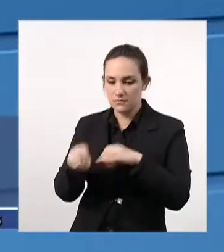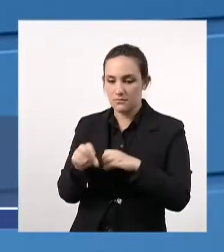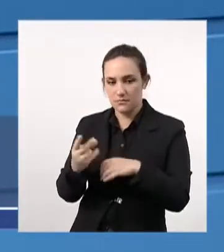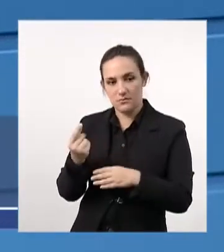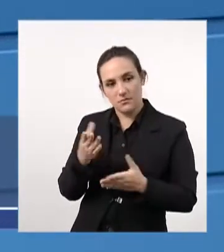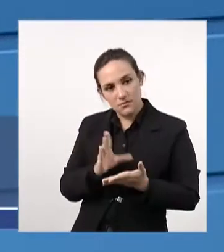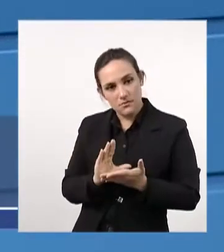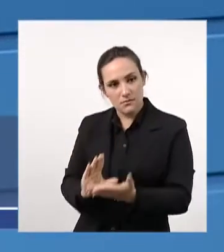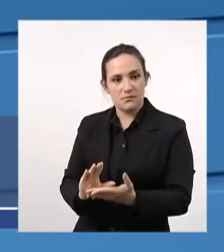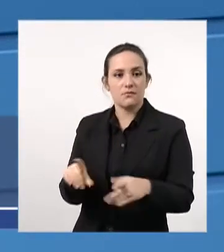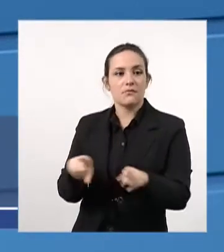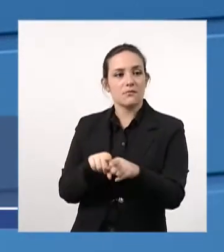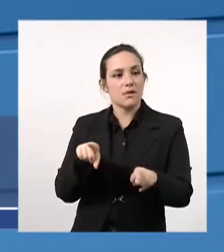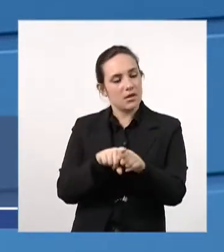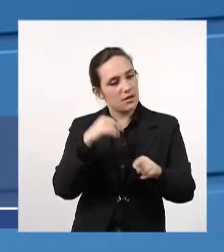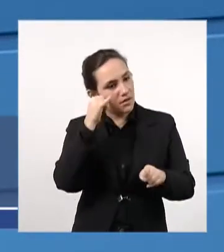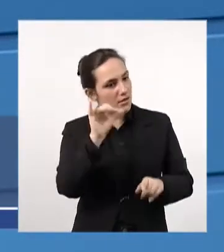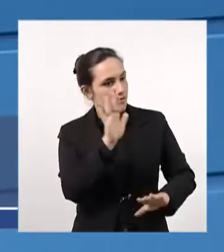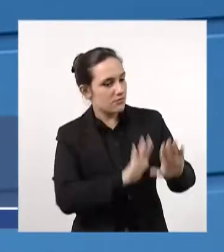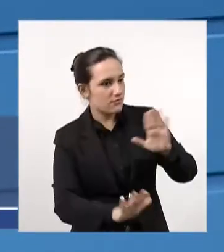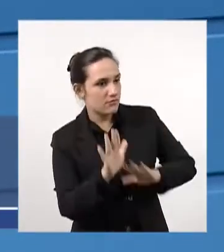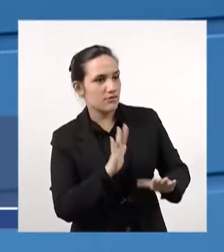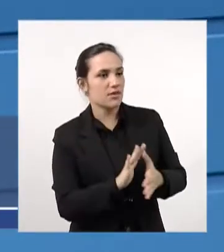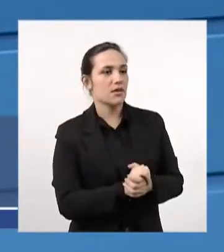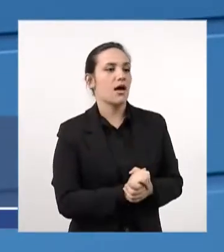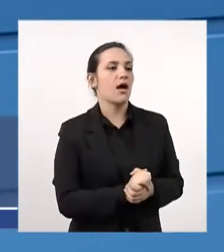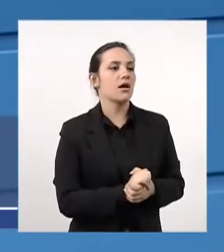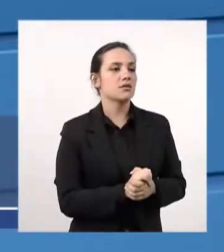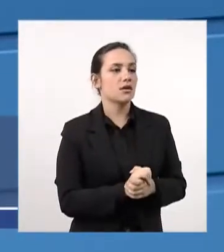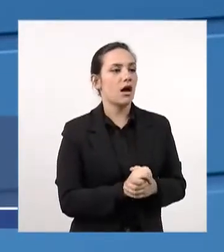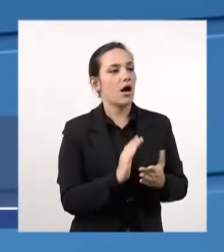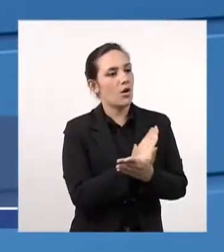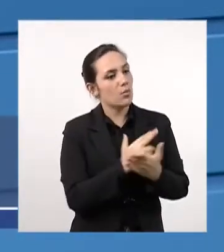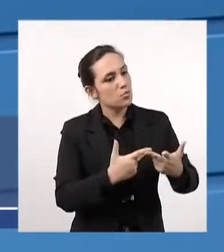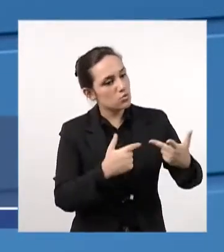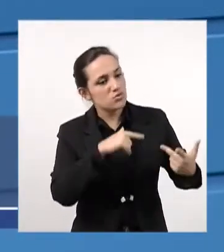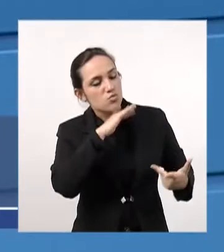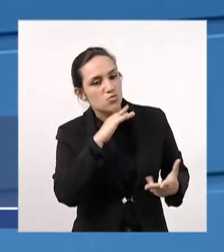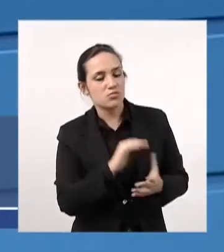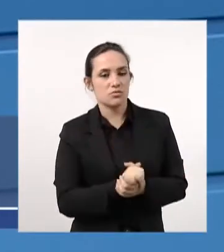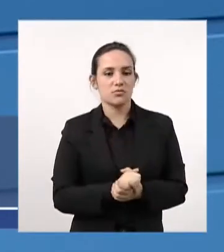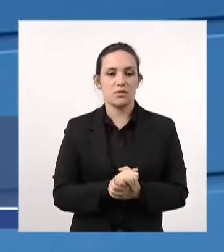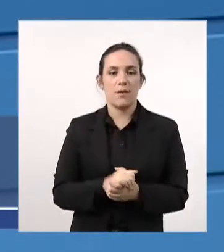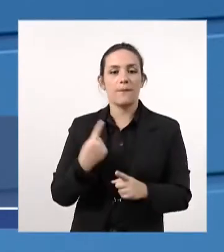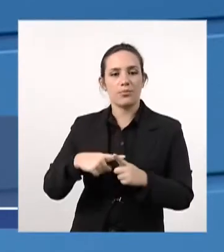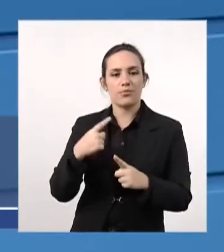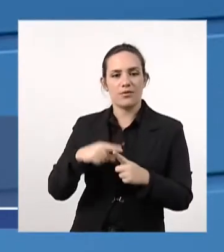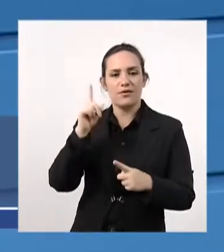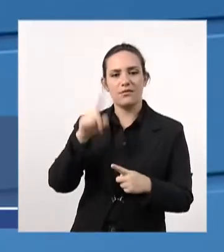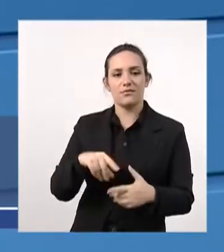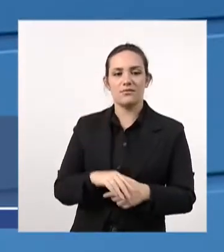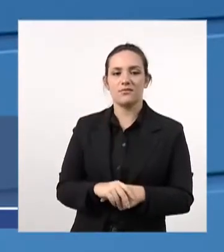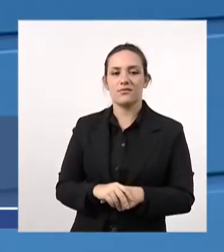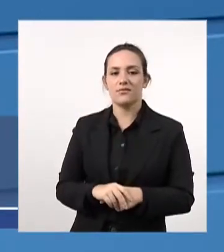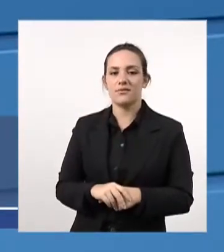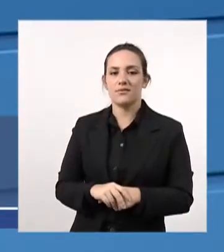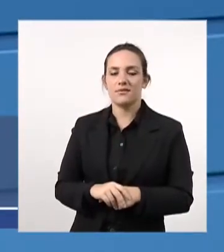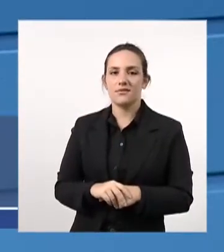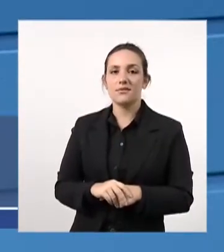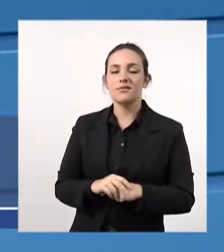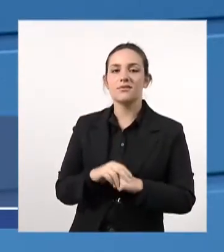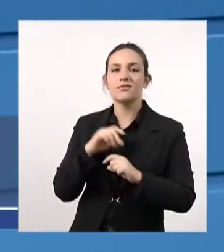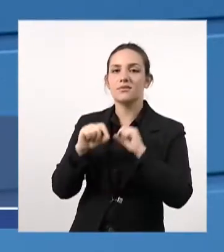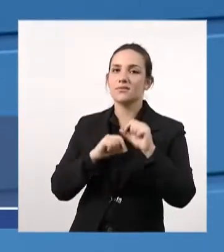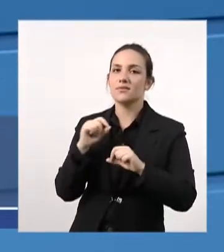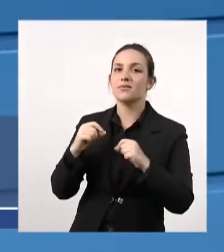na prevenção, porque, na verdade, são quesitos fundamentais que a nossa